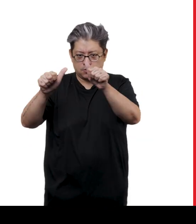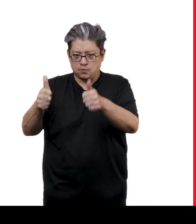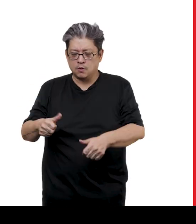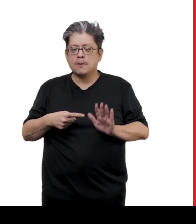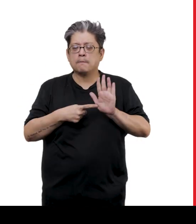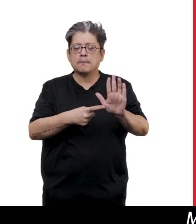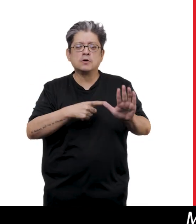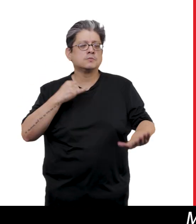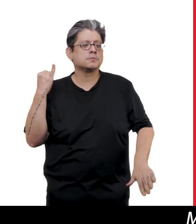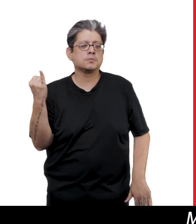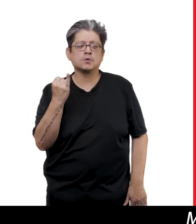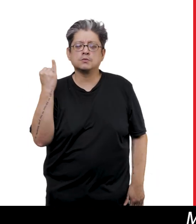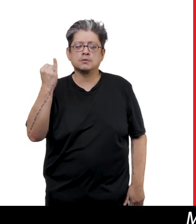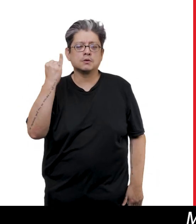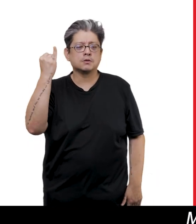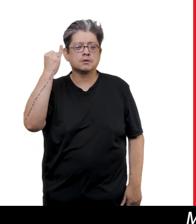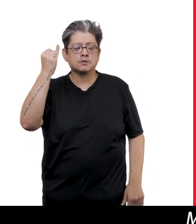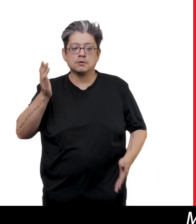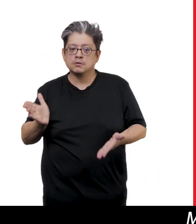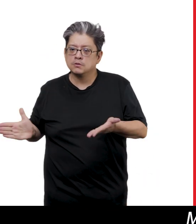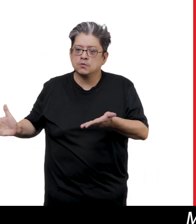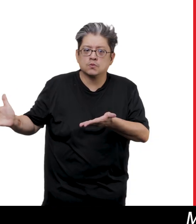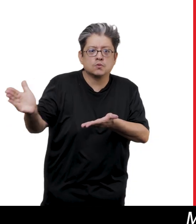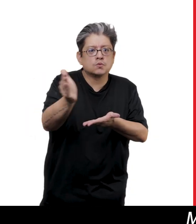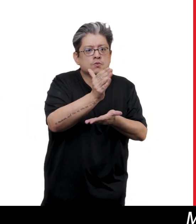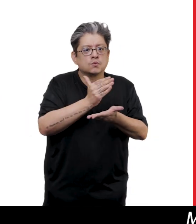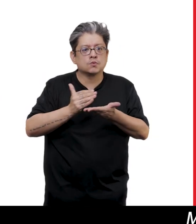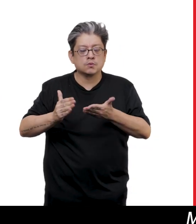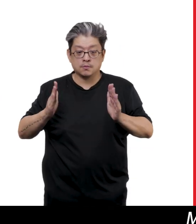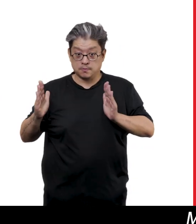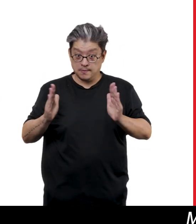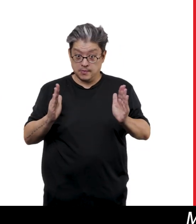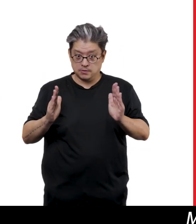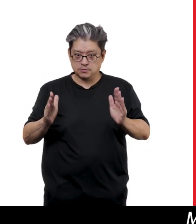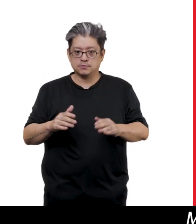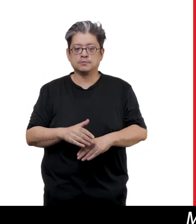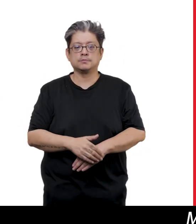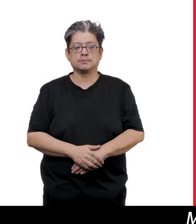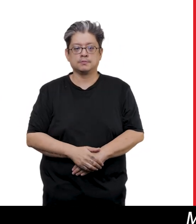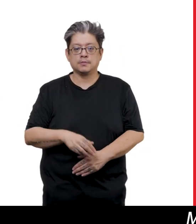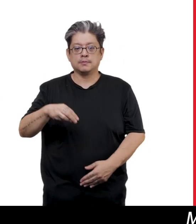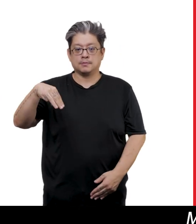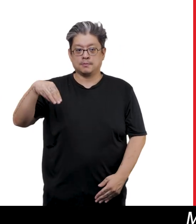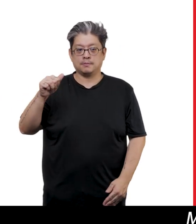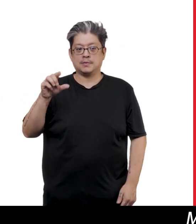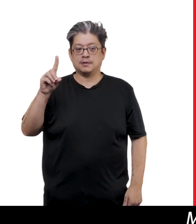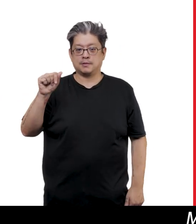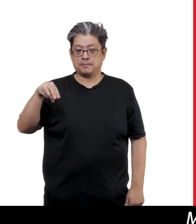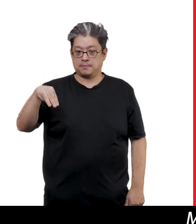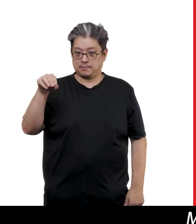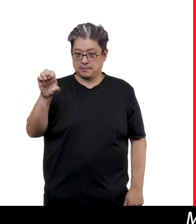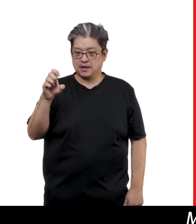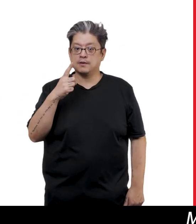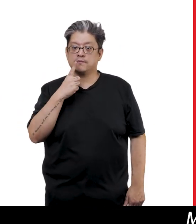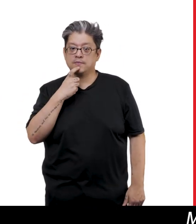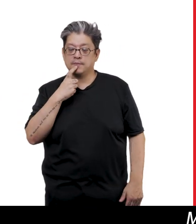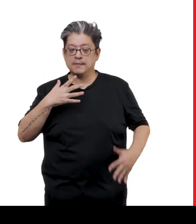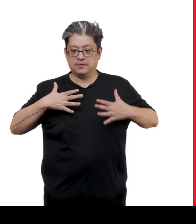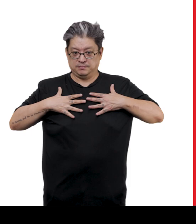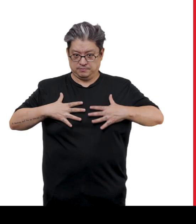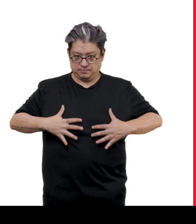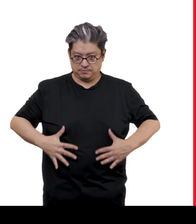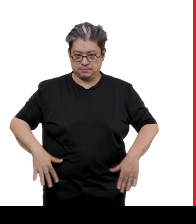período: Madame Cézanne em vermelho, entre 1888 e